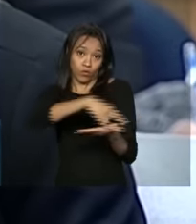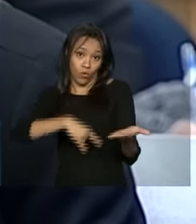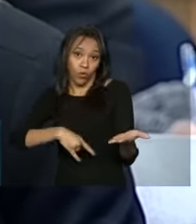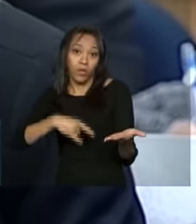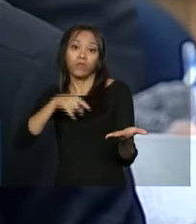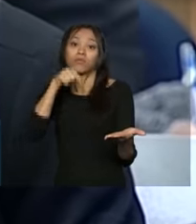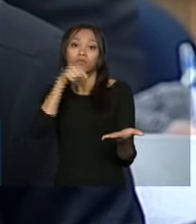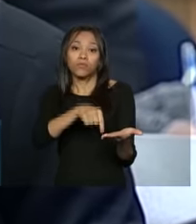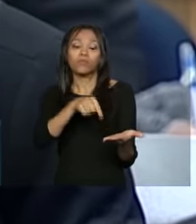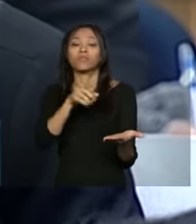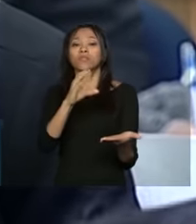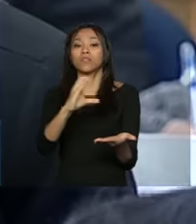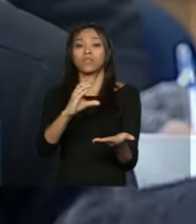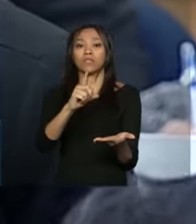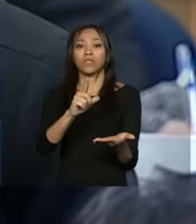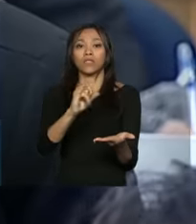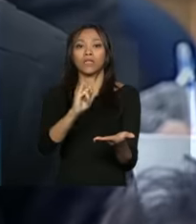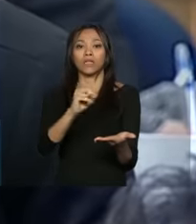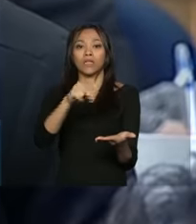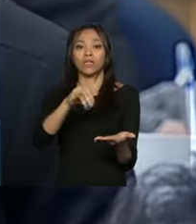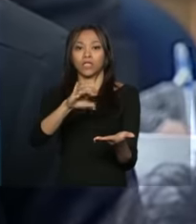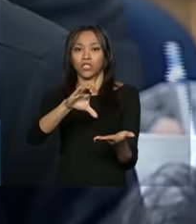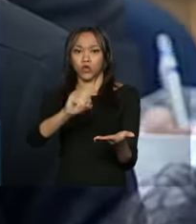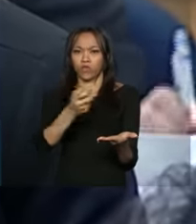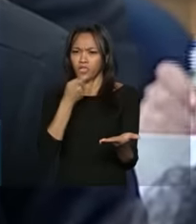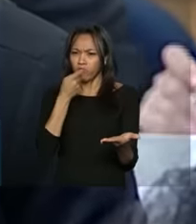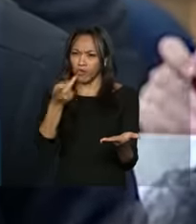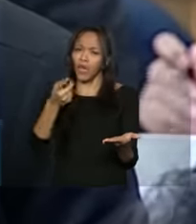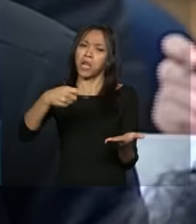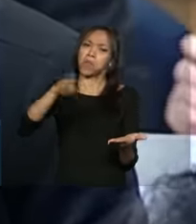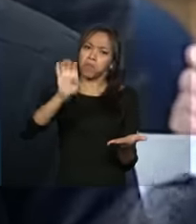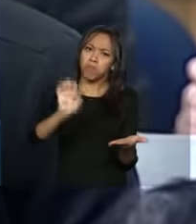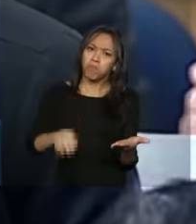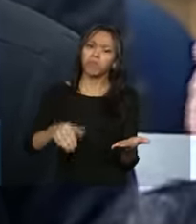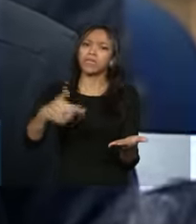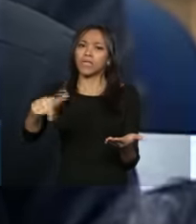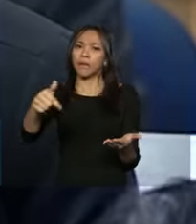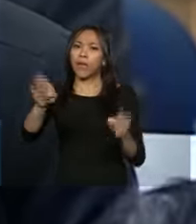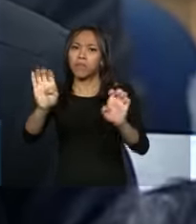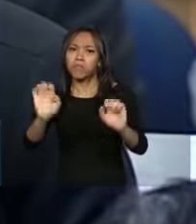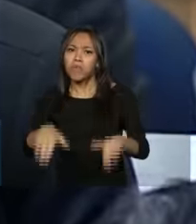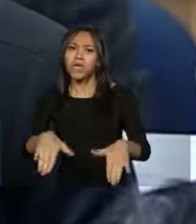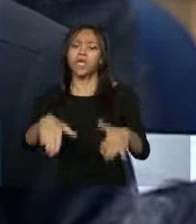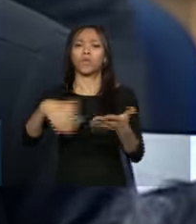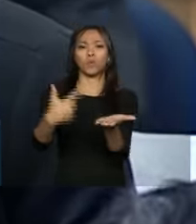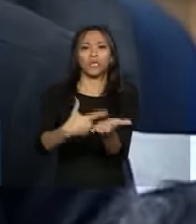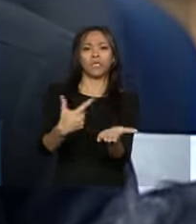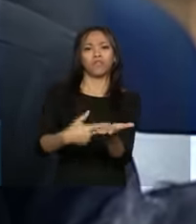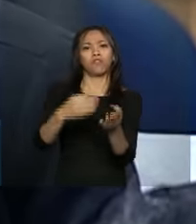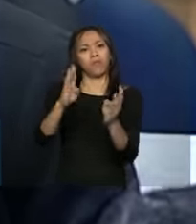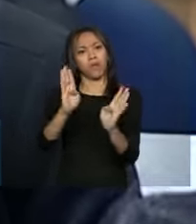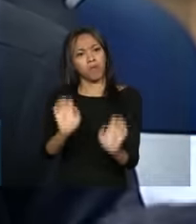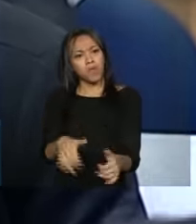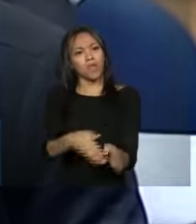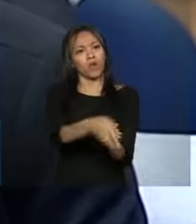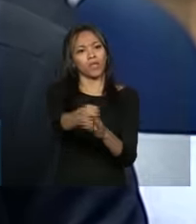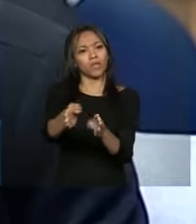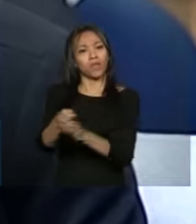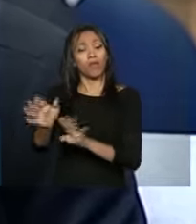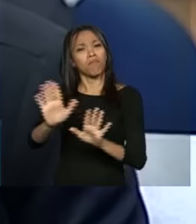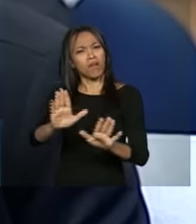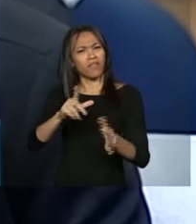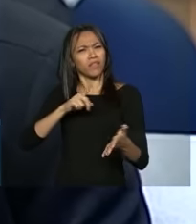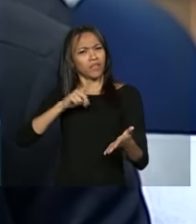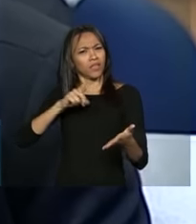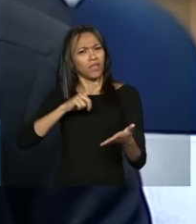falam em em Criar e anunciar boas práticas né enfim manuais de boas práticas mas eu queria saber se vai ter algum